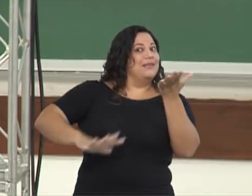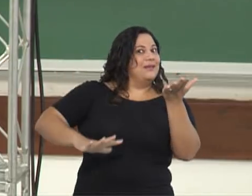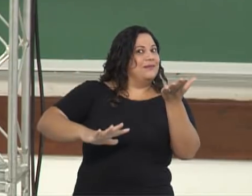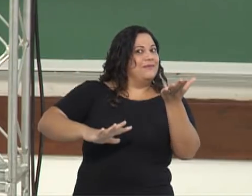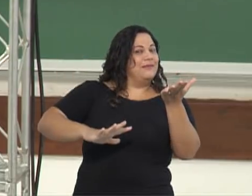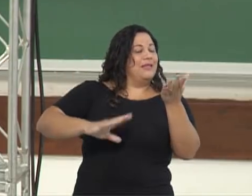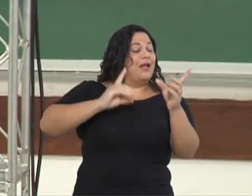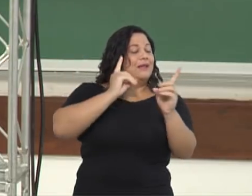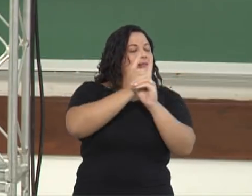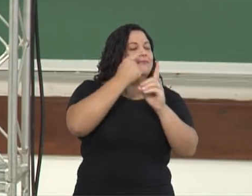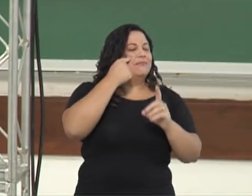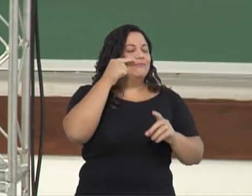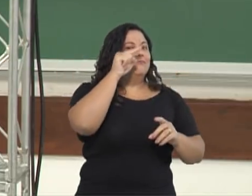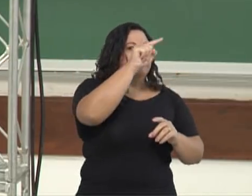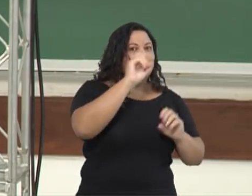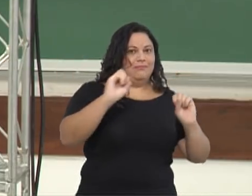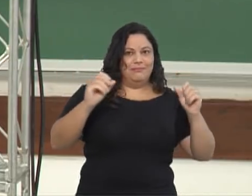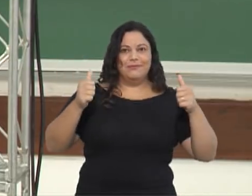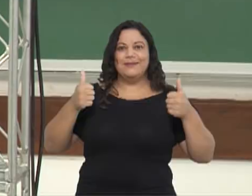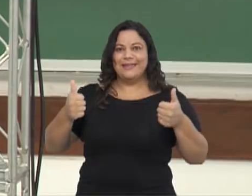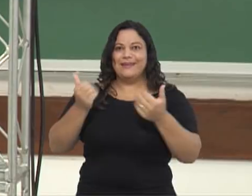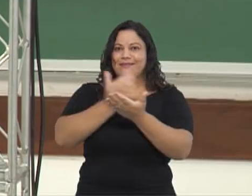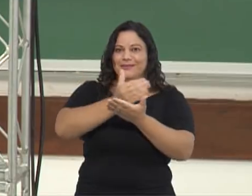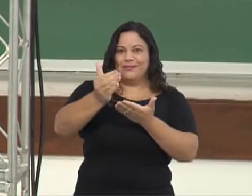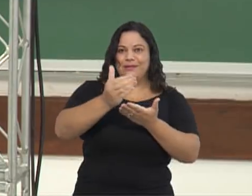lá. Vamos começar?